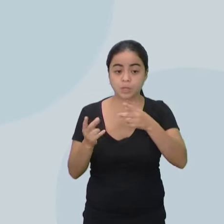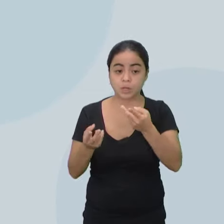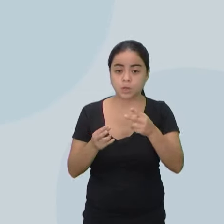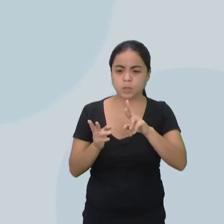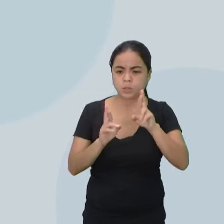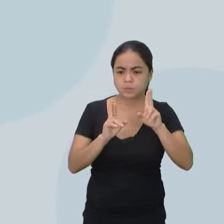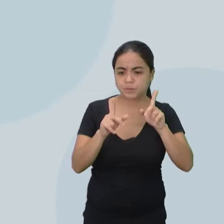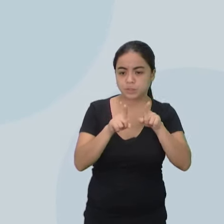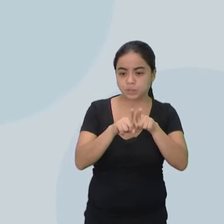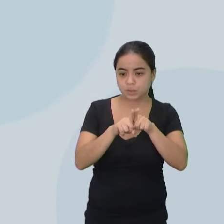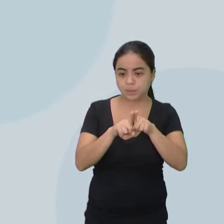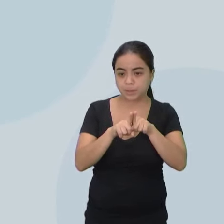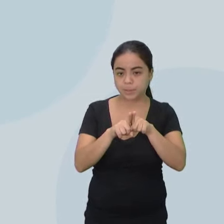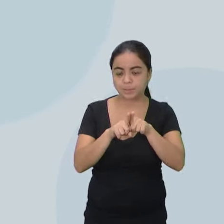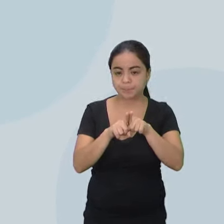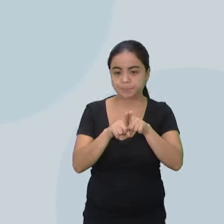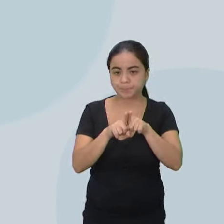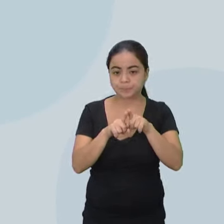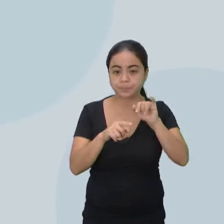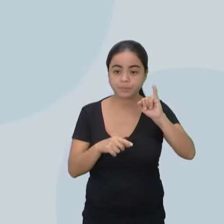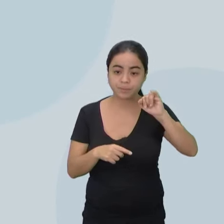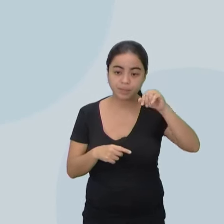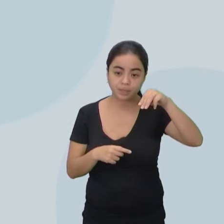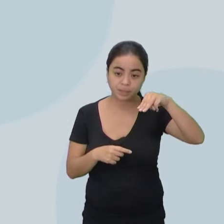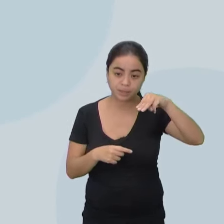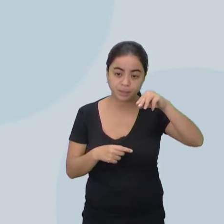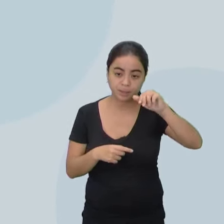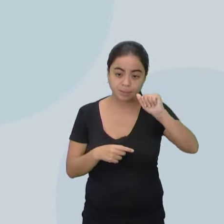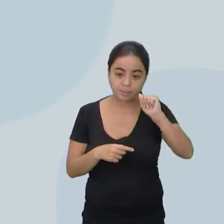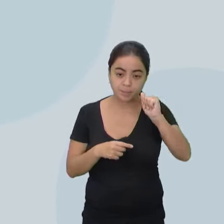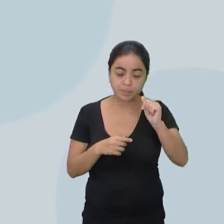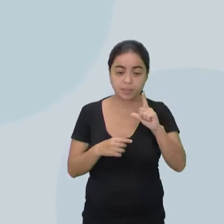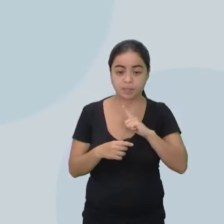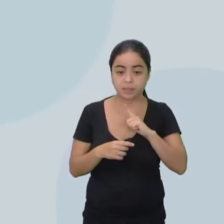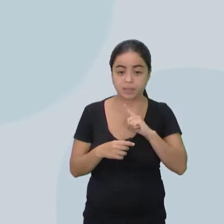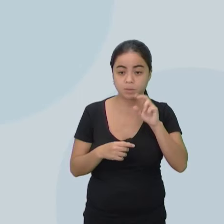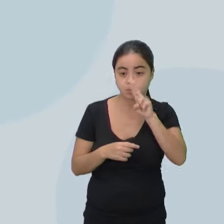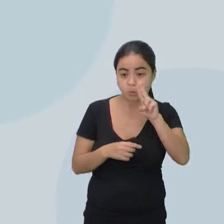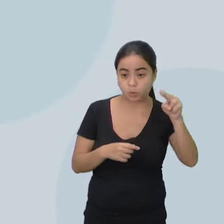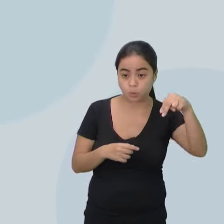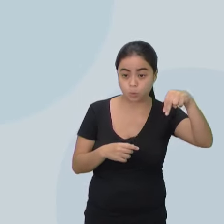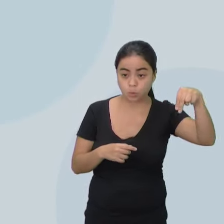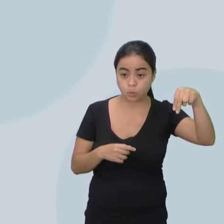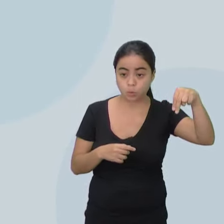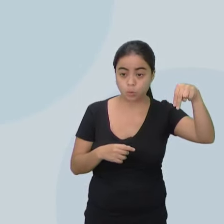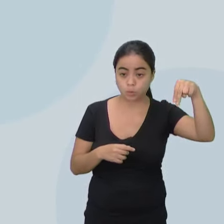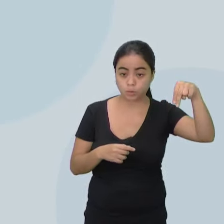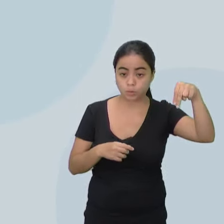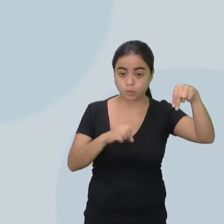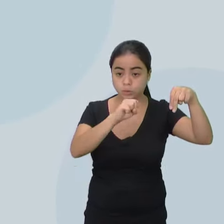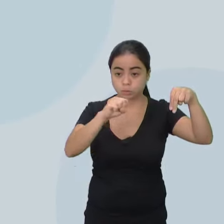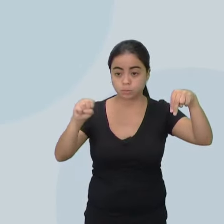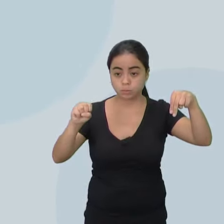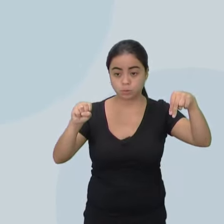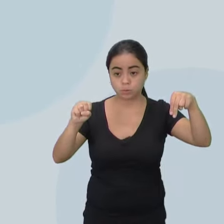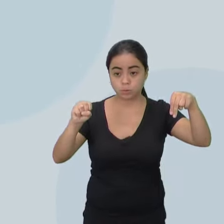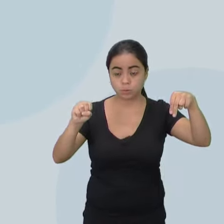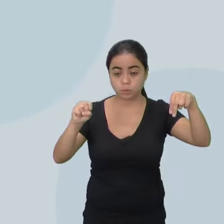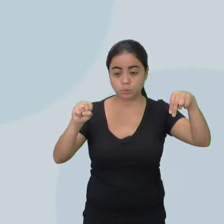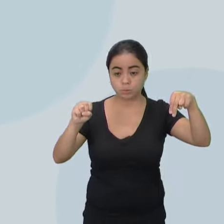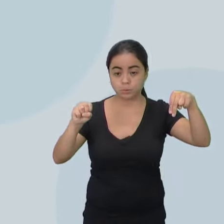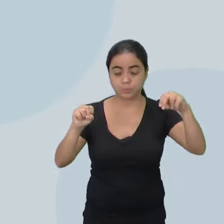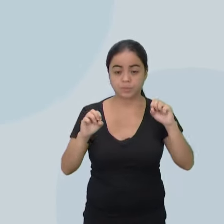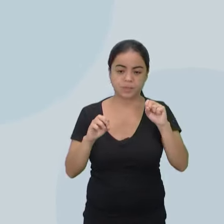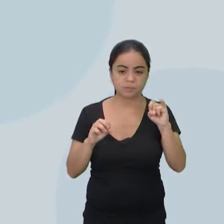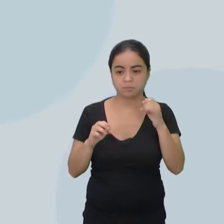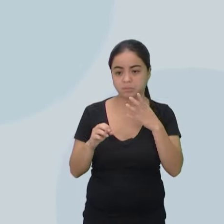eu apagar. O ímã também é assim, ó, o ímã tem um polo norte e um polo sul, né? Todo ímã tem um polo norte e um polo sul. Se